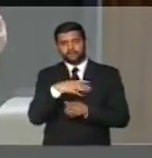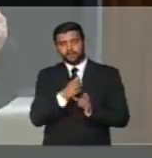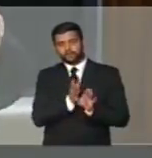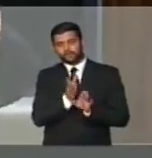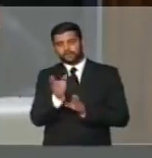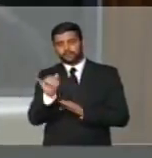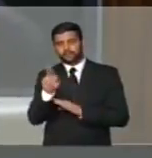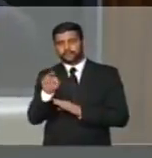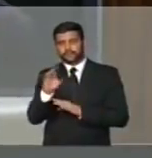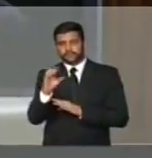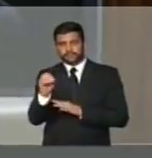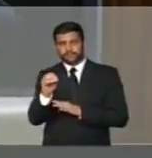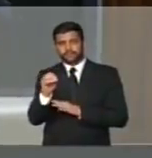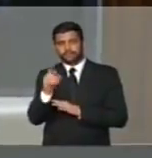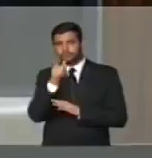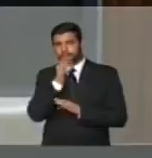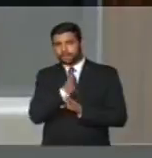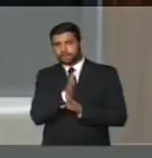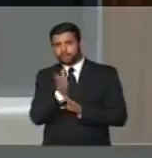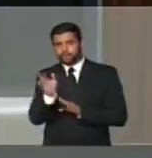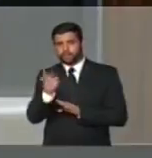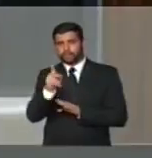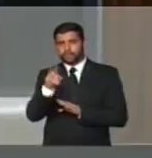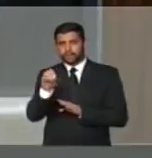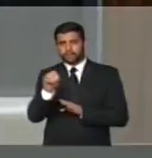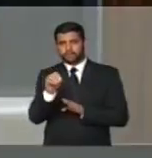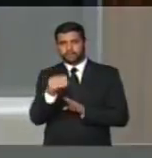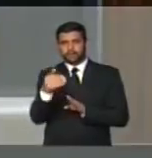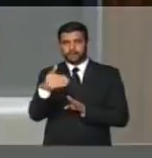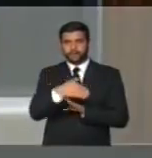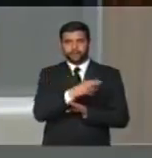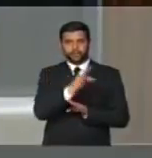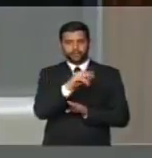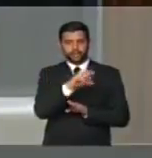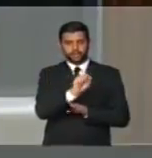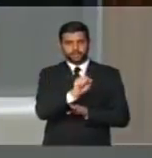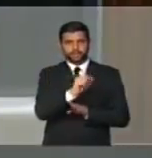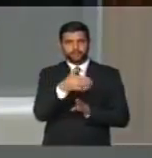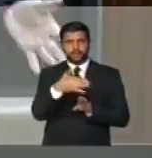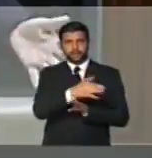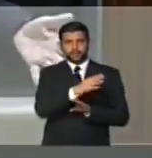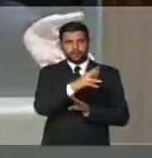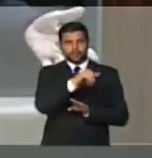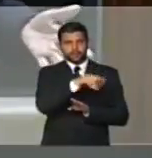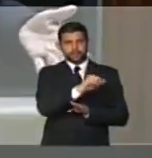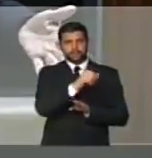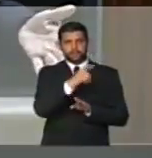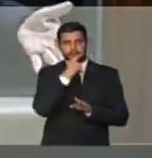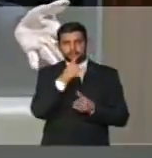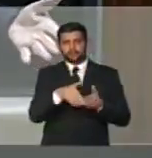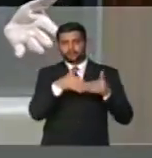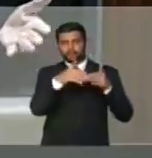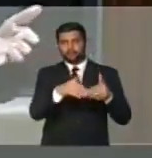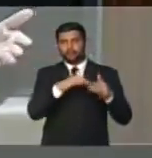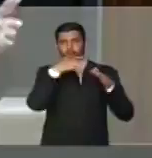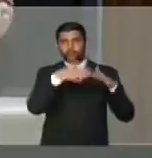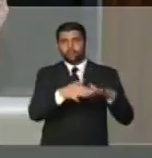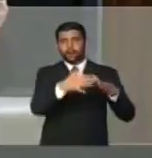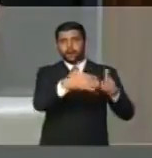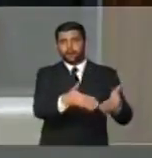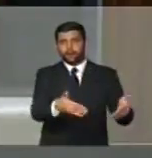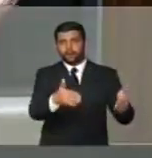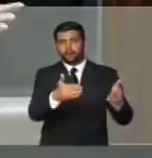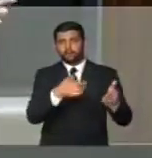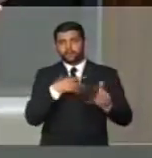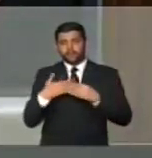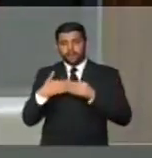Rio São Francisco, pelo Rio Preto, para o Rio Tocantins, para o Rio Amazonas, para o oceano, e não é apenas levar